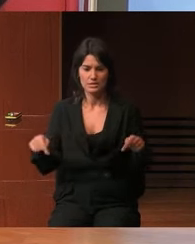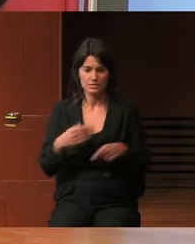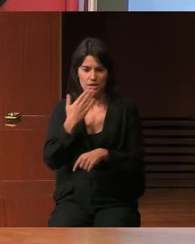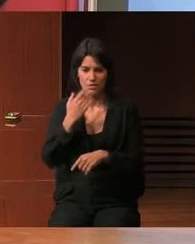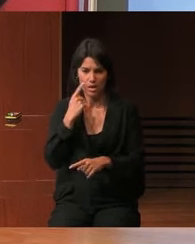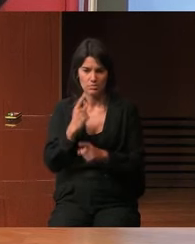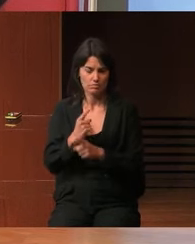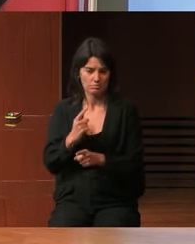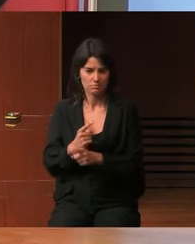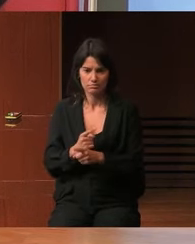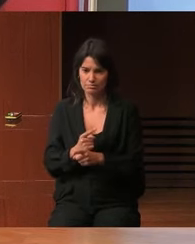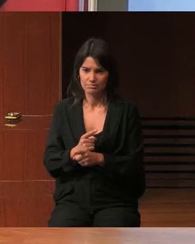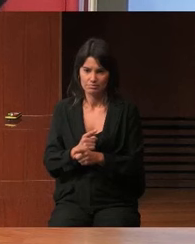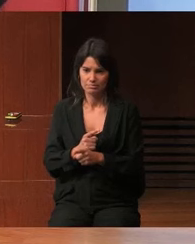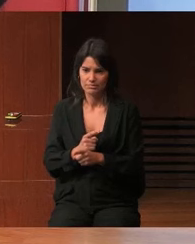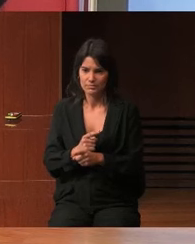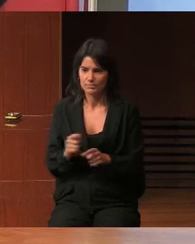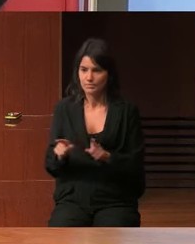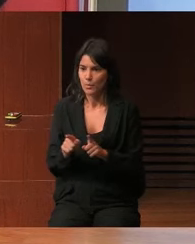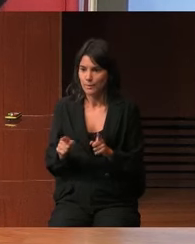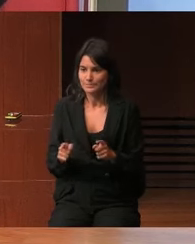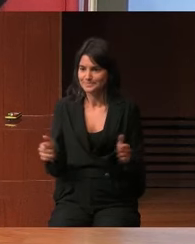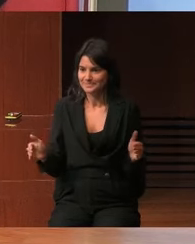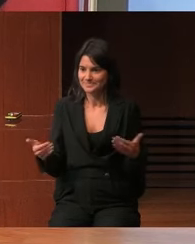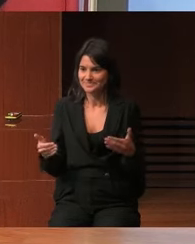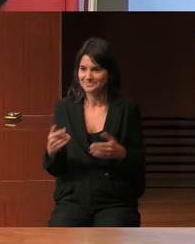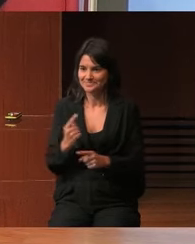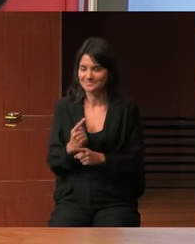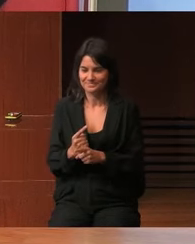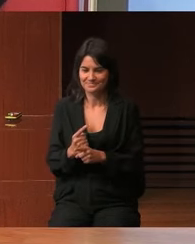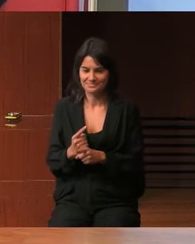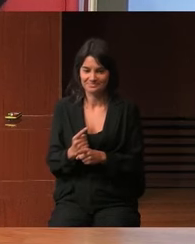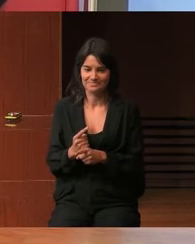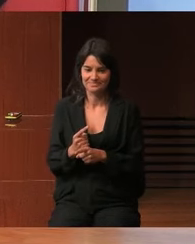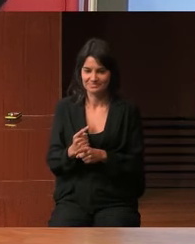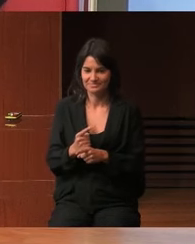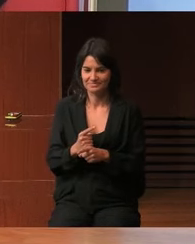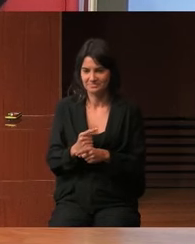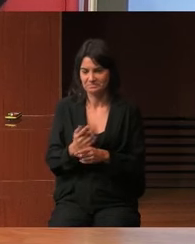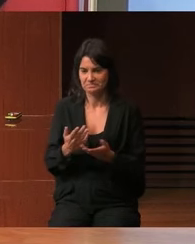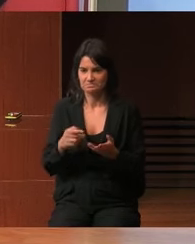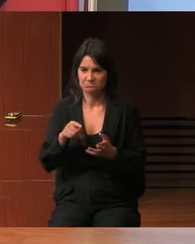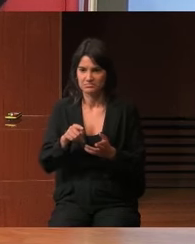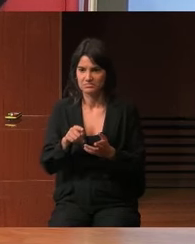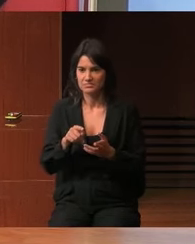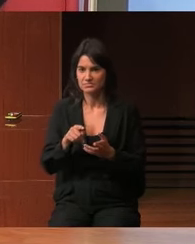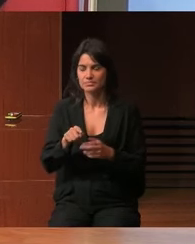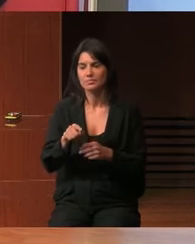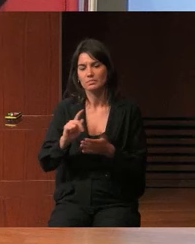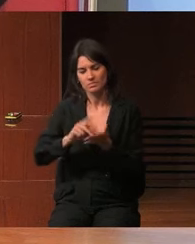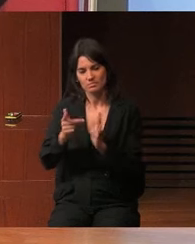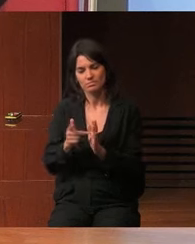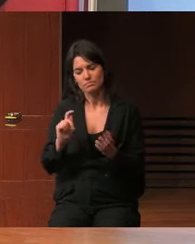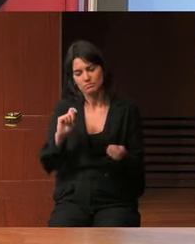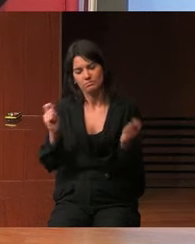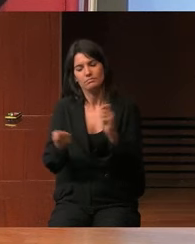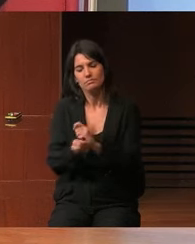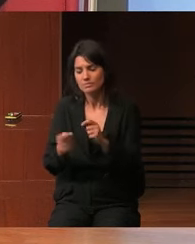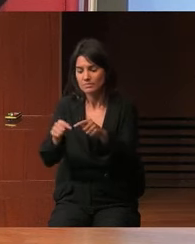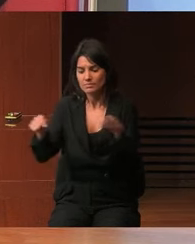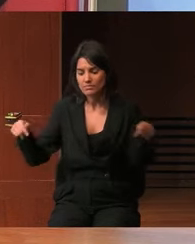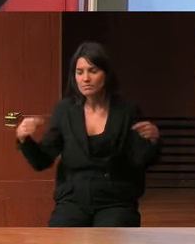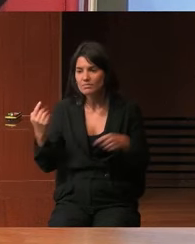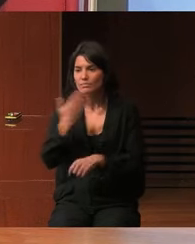permanecia contida, digamos assim. O que aconteceu no último quarto de século, com a revolução tecnológica, é que a sala de aula